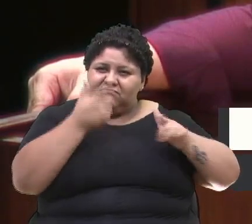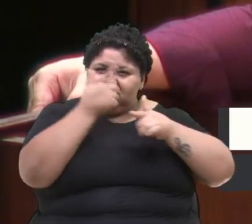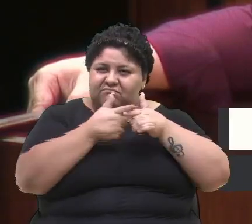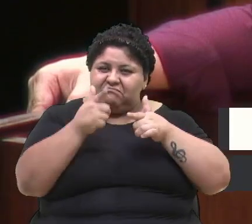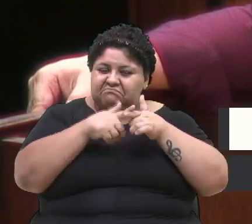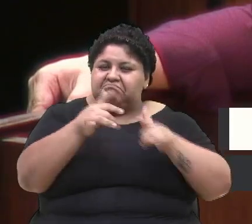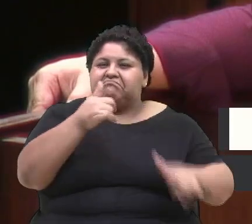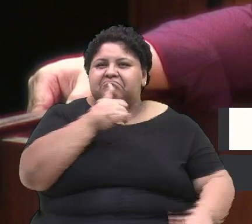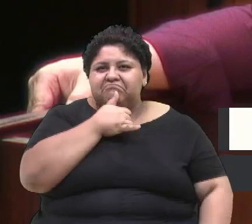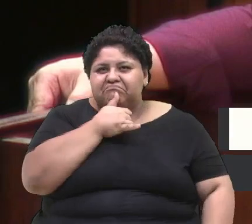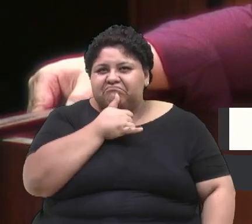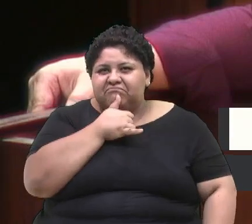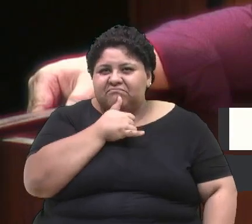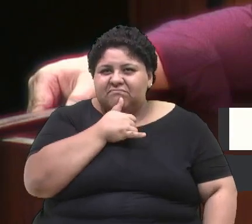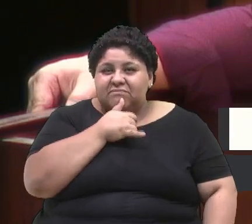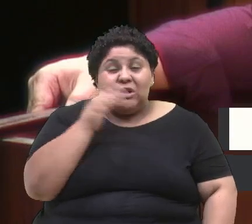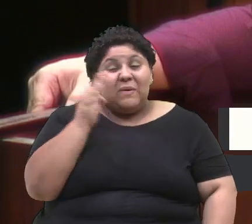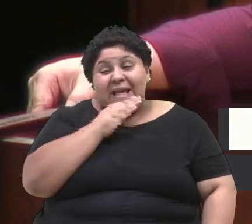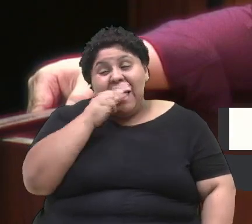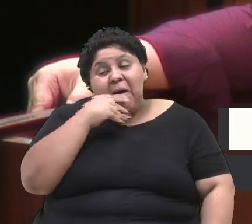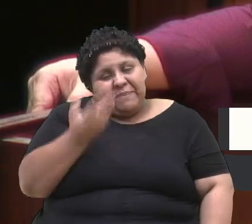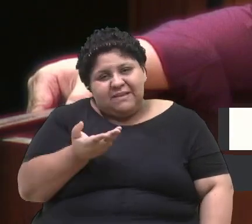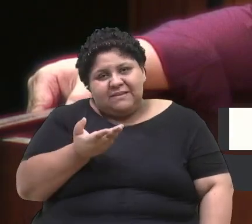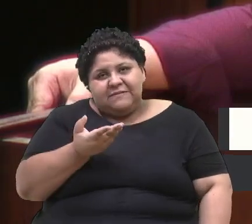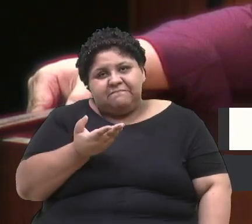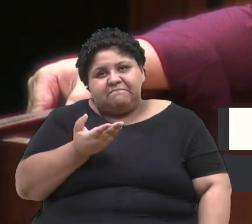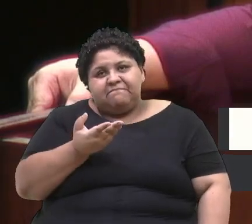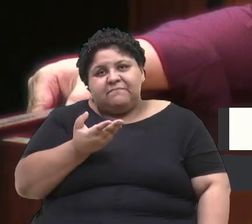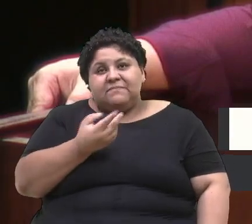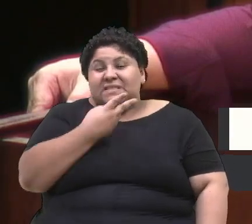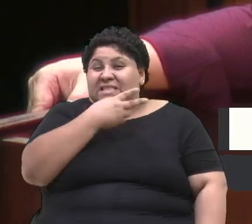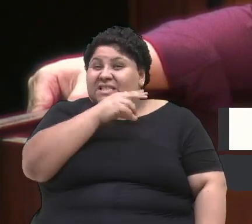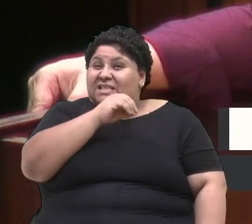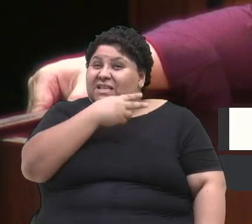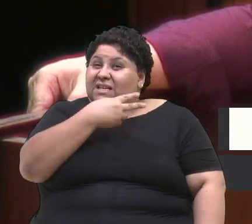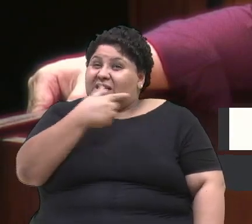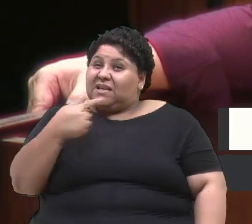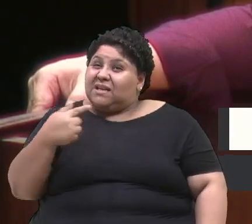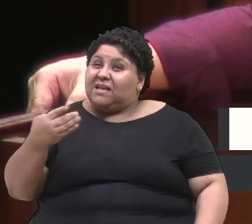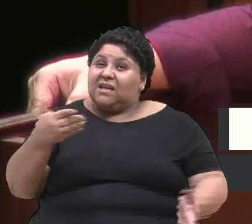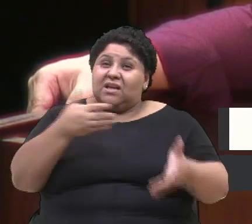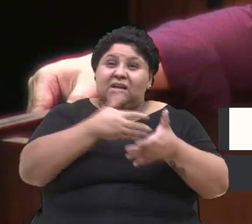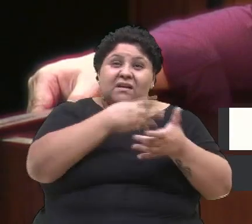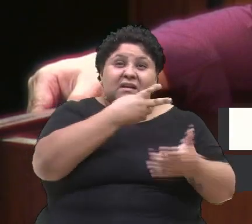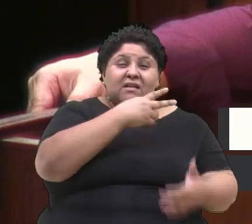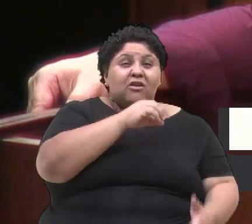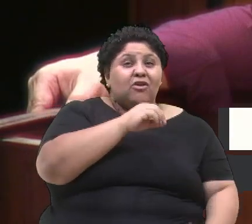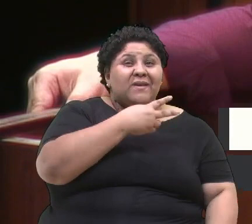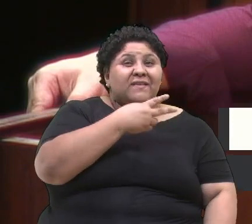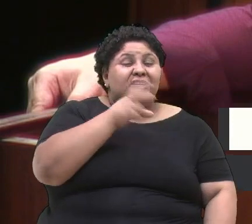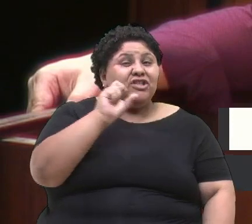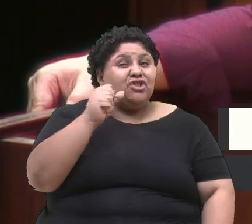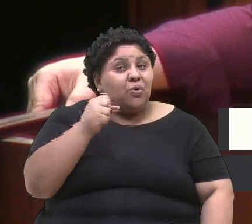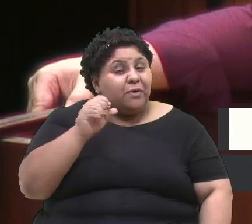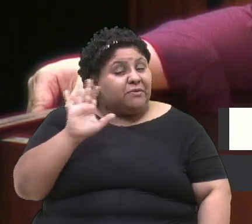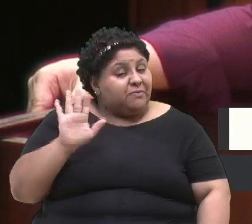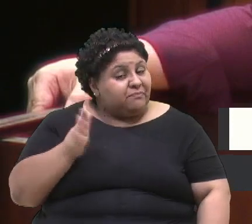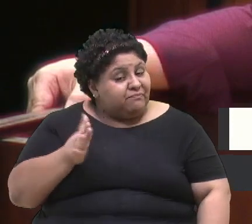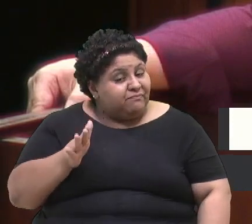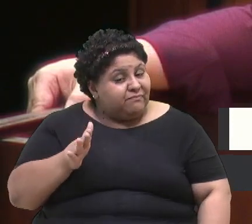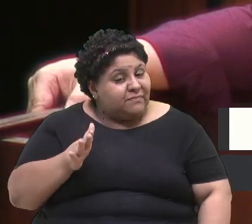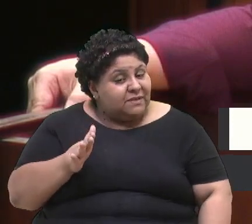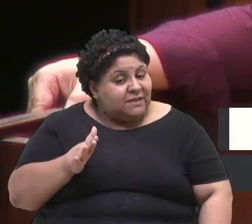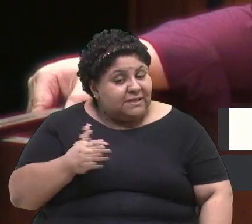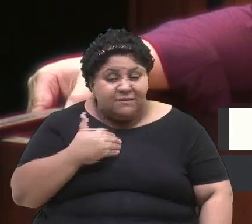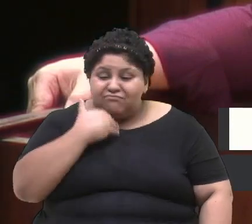não é de imediato. Talvez 2027 a 2028. Não dá para esperar. Por isso